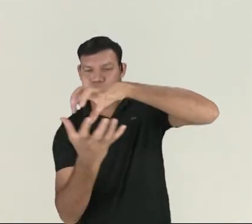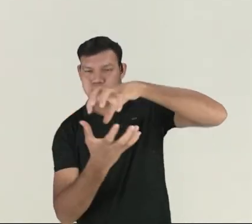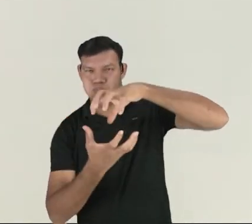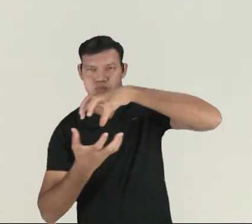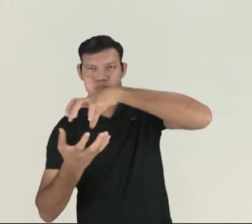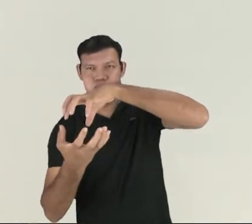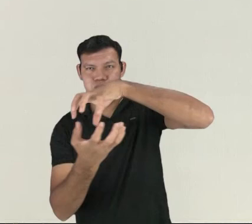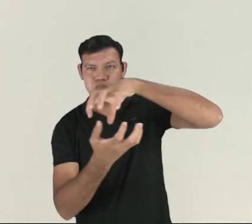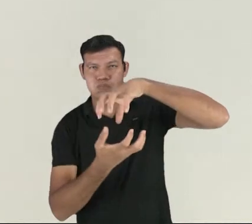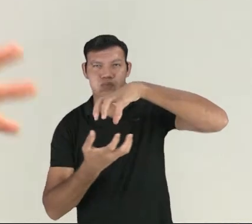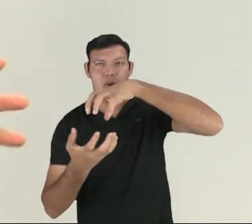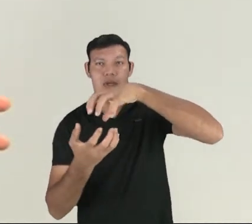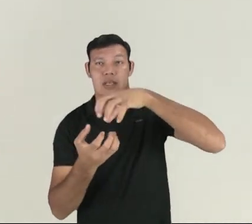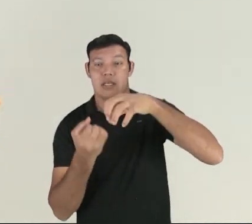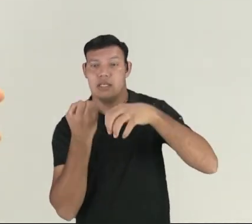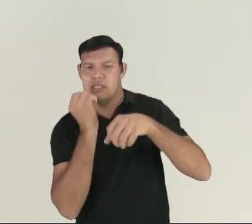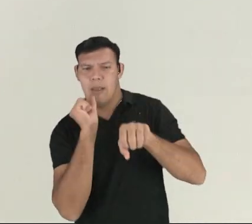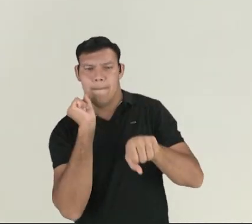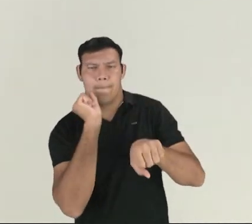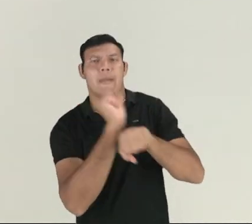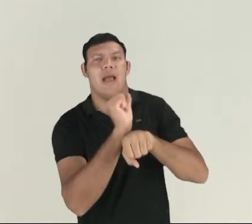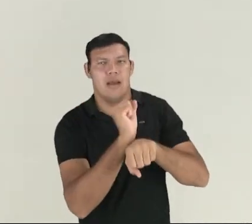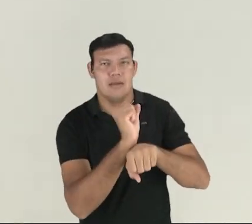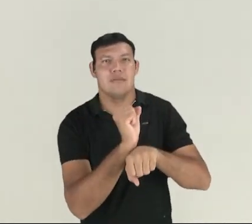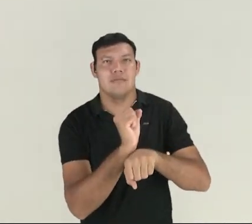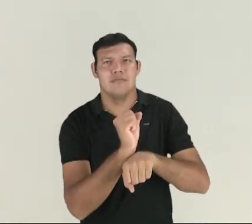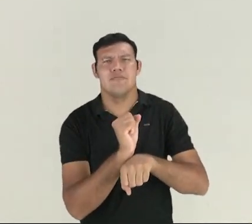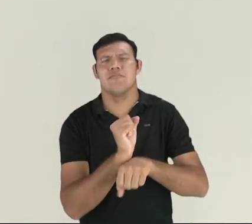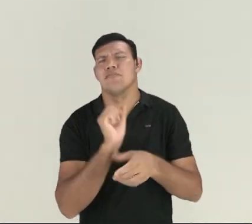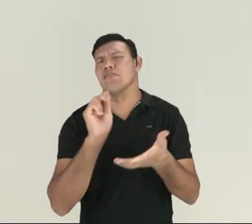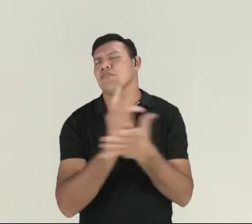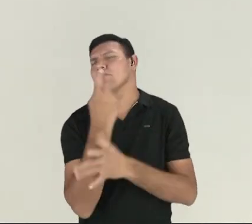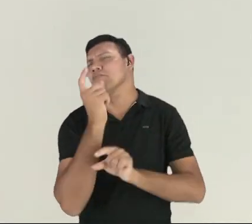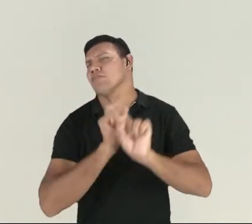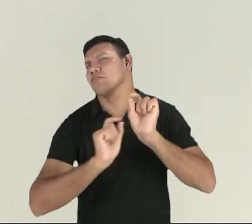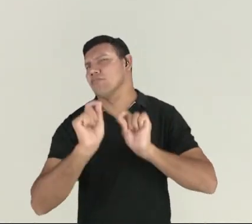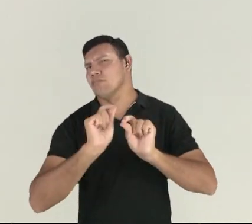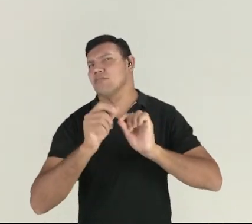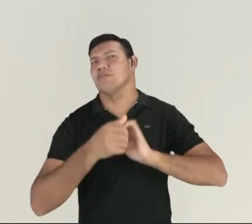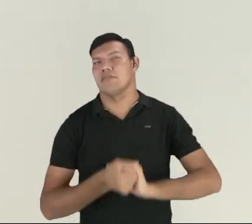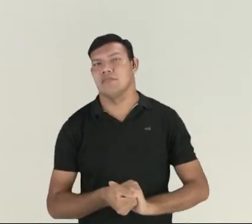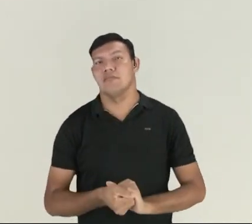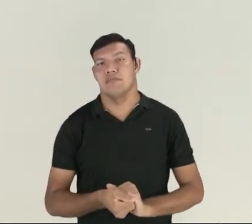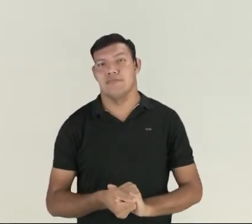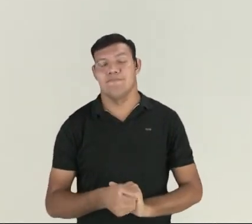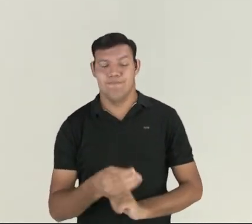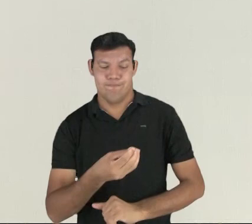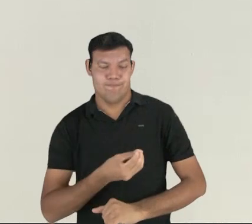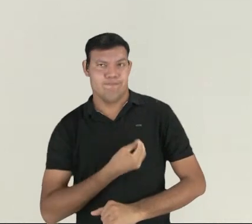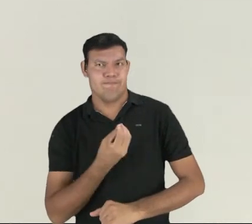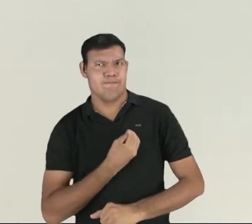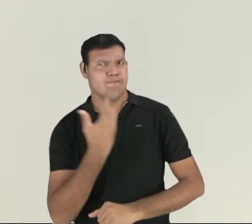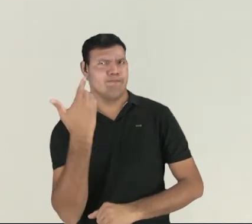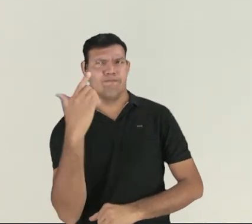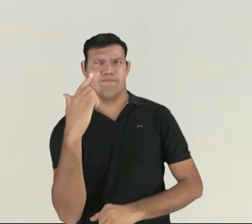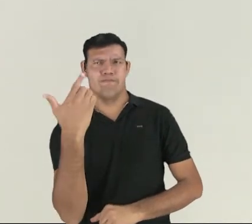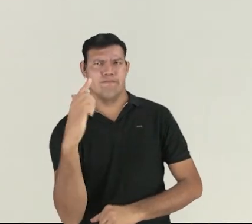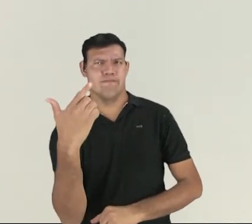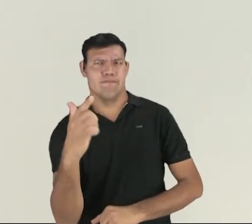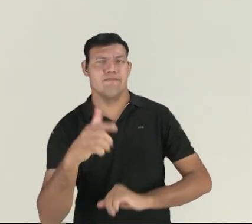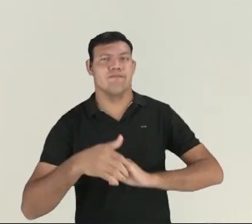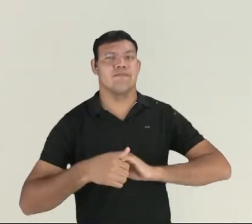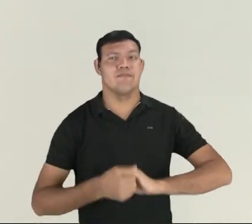as condições de vida seriam inviáveis, porque um lado da Terra ficaria recebendo luz intensamente e o outro lado